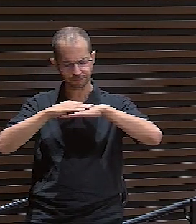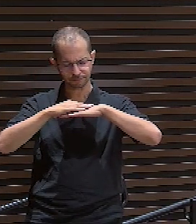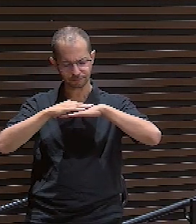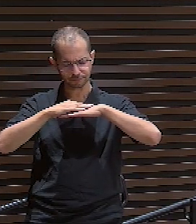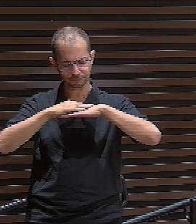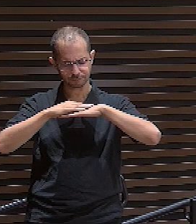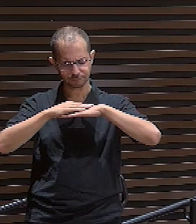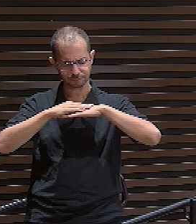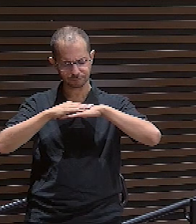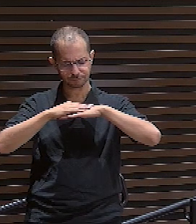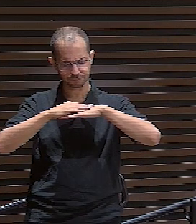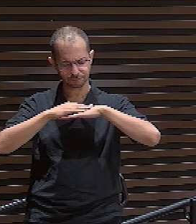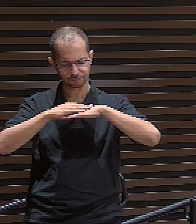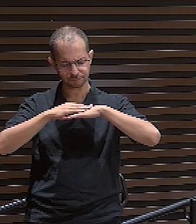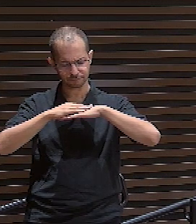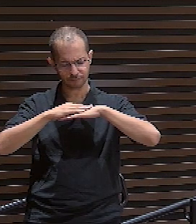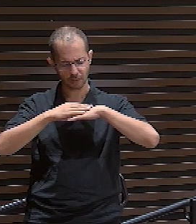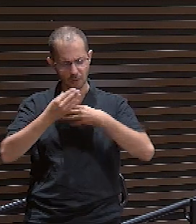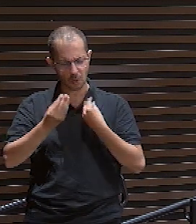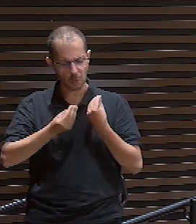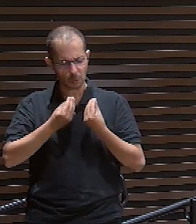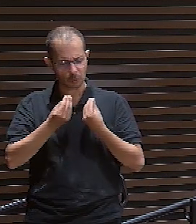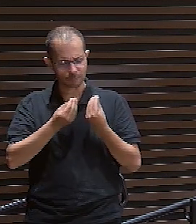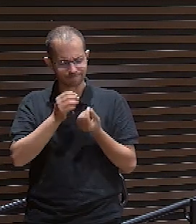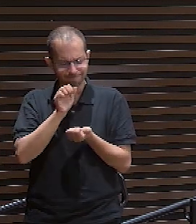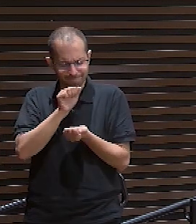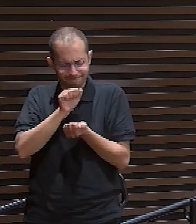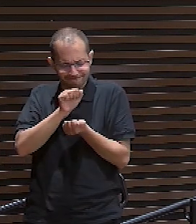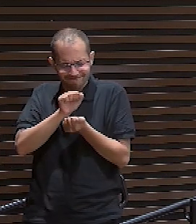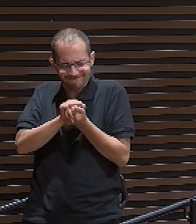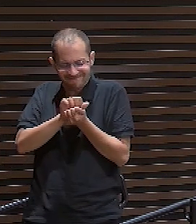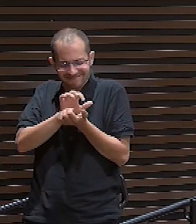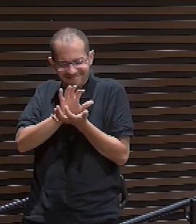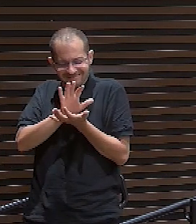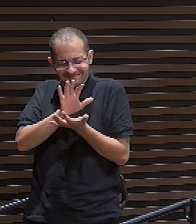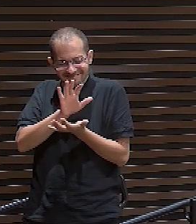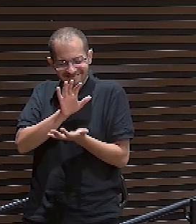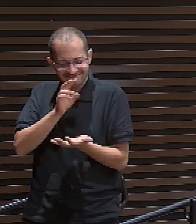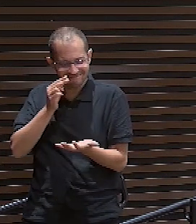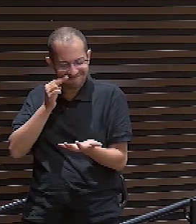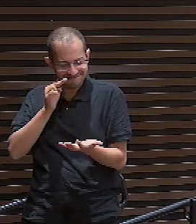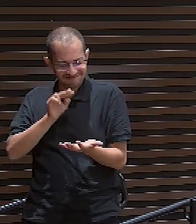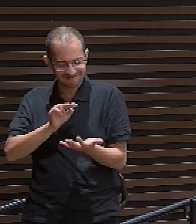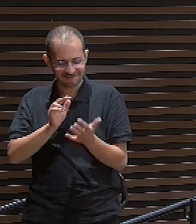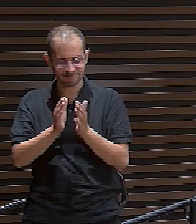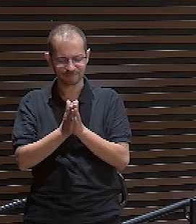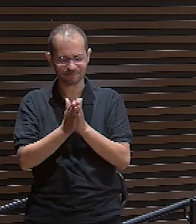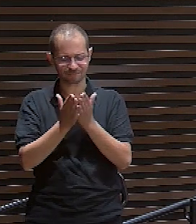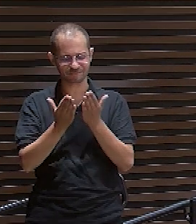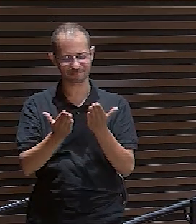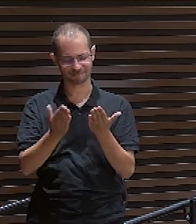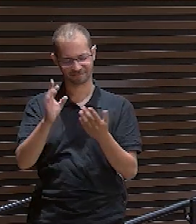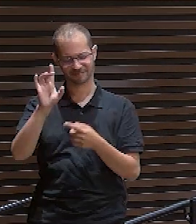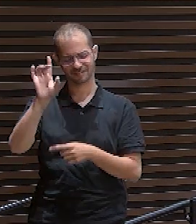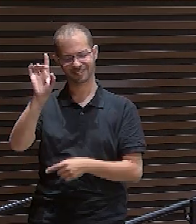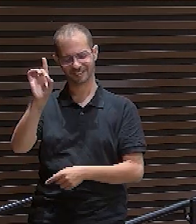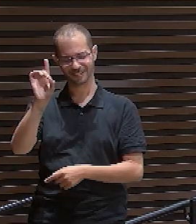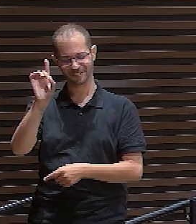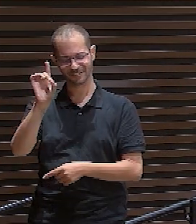como é precioso olhar a Tua palavra. Mas ao mesmo